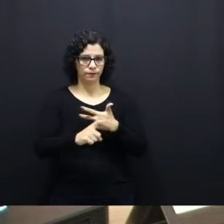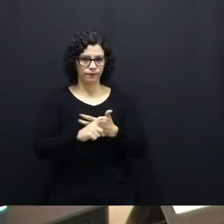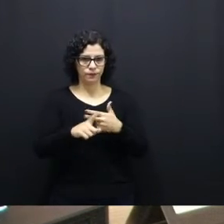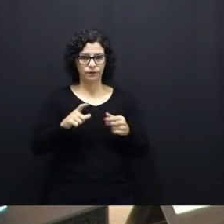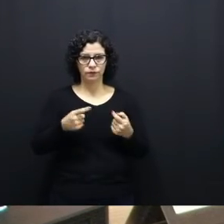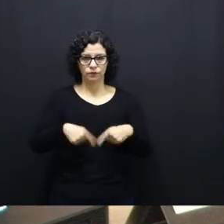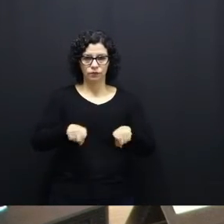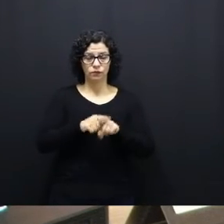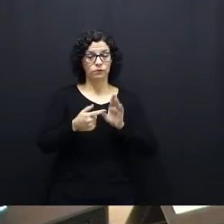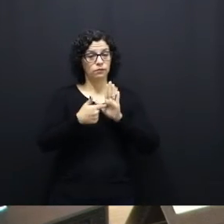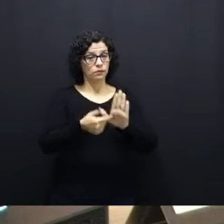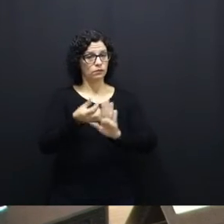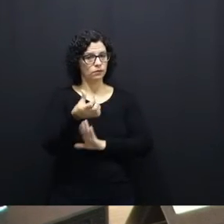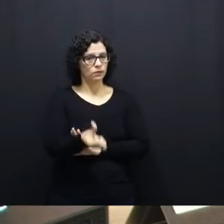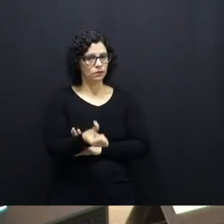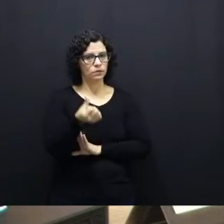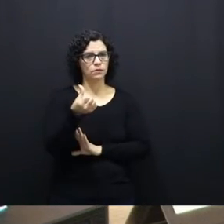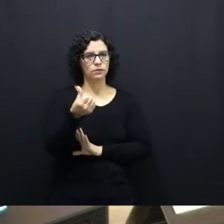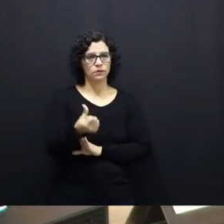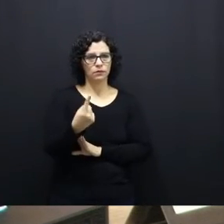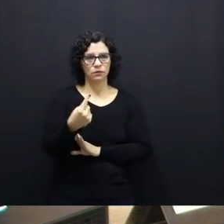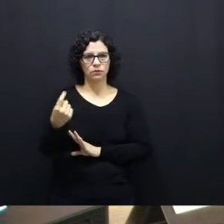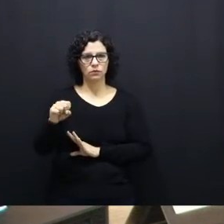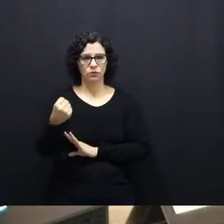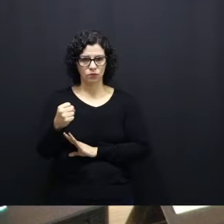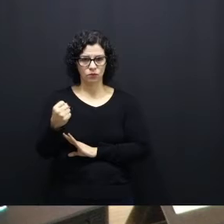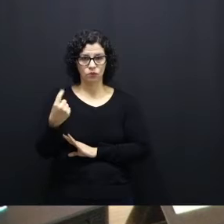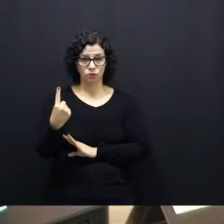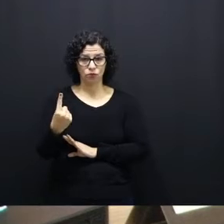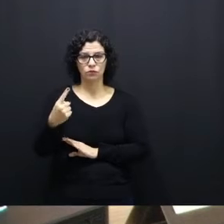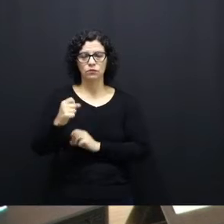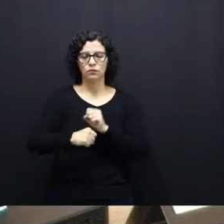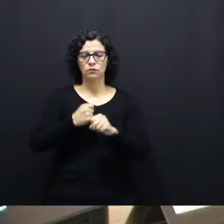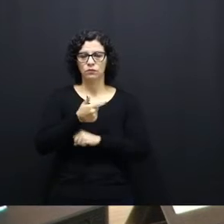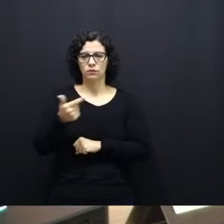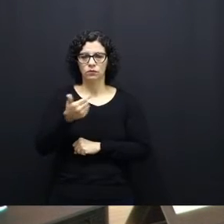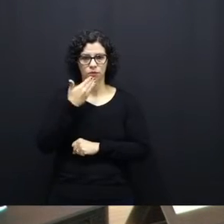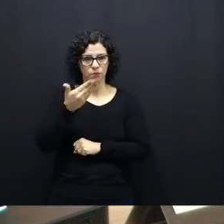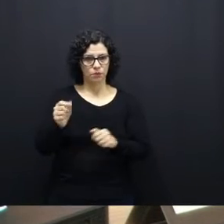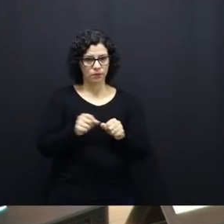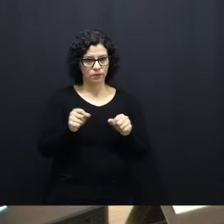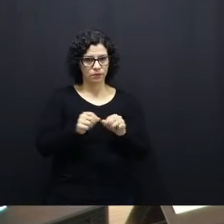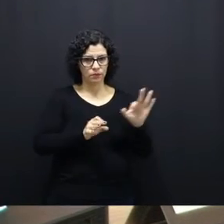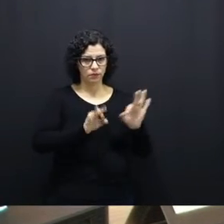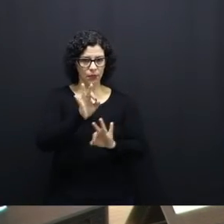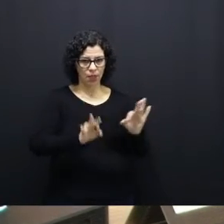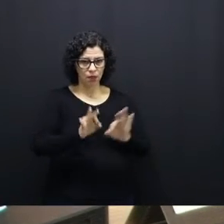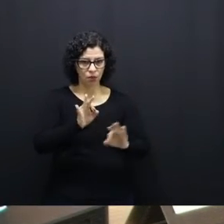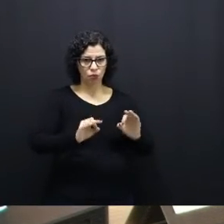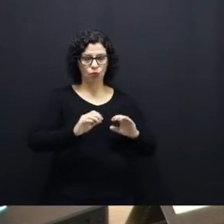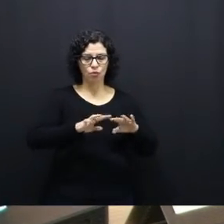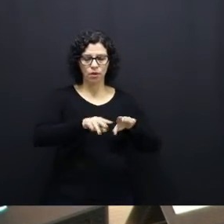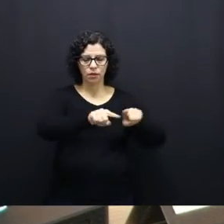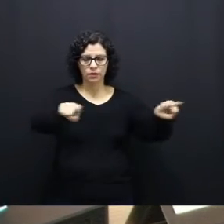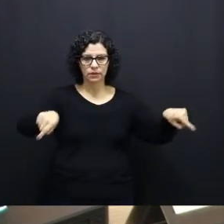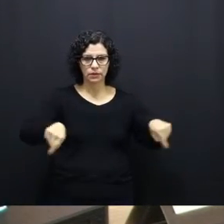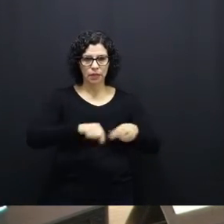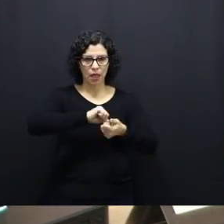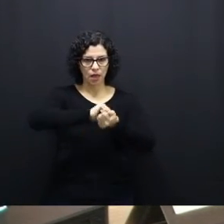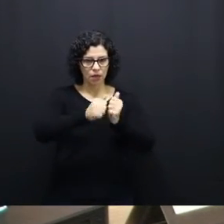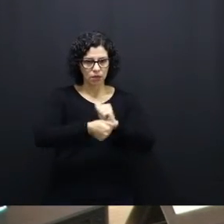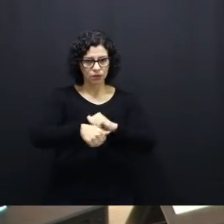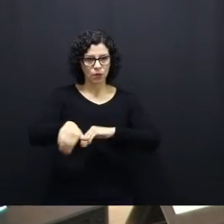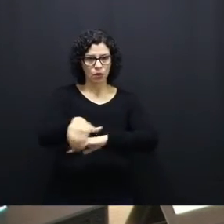reiterando a indicação dos 6.131 de 2022 que seja realizada a revitalização da creche localizada na Rua